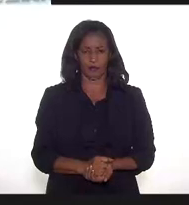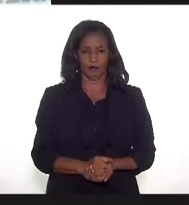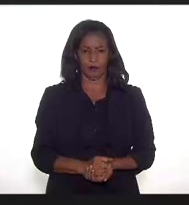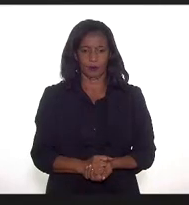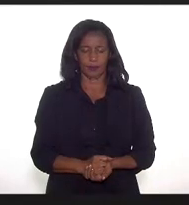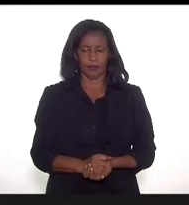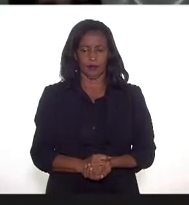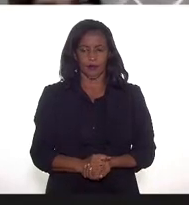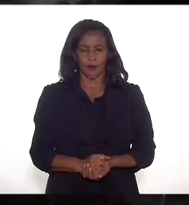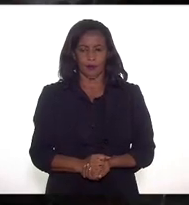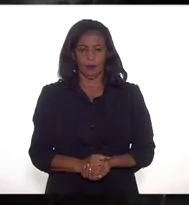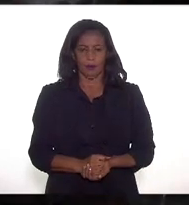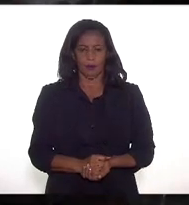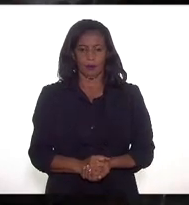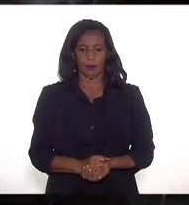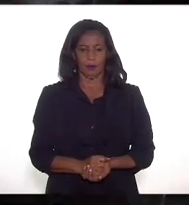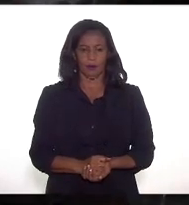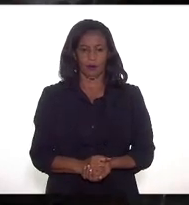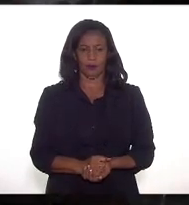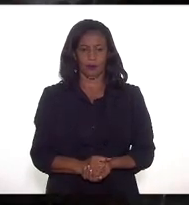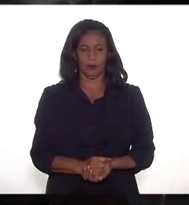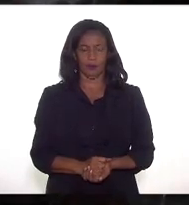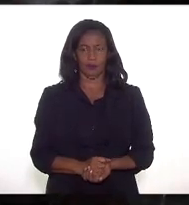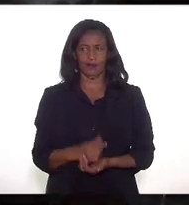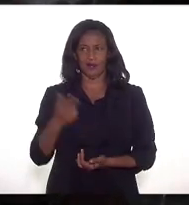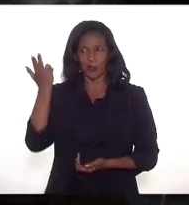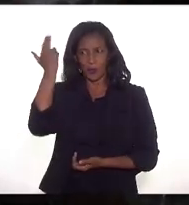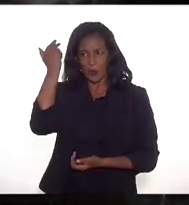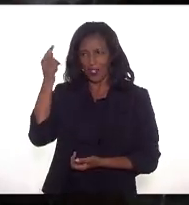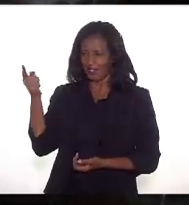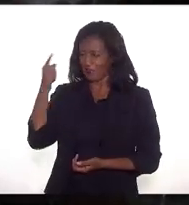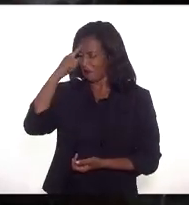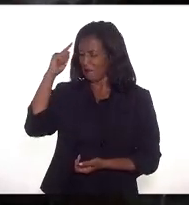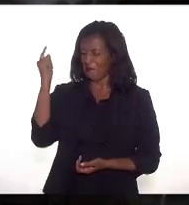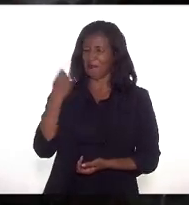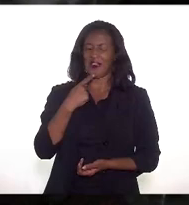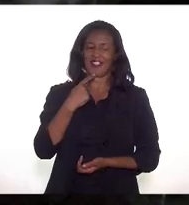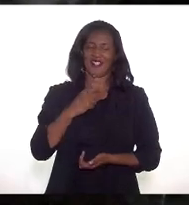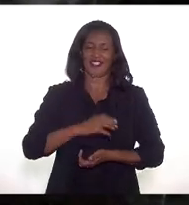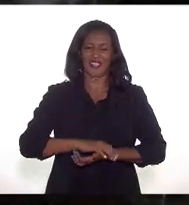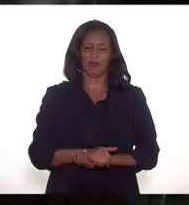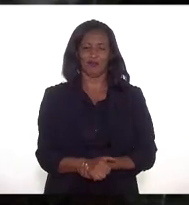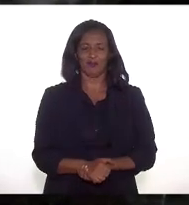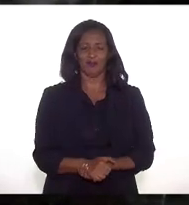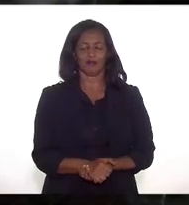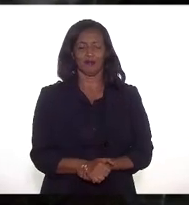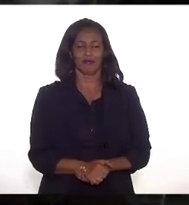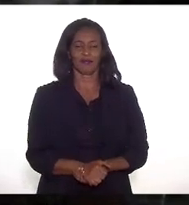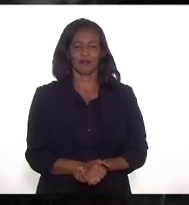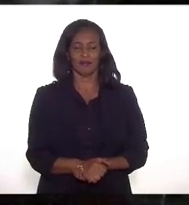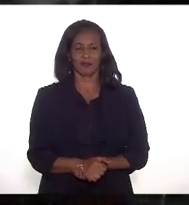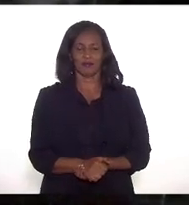por favor. Vossa Excelência, manda, Leomar. Marta. Passar.